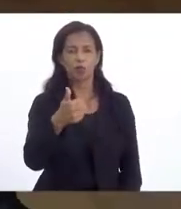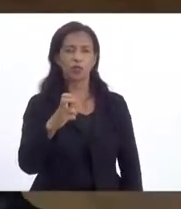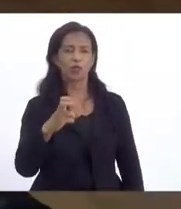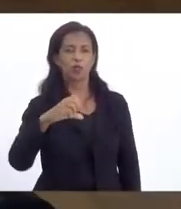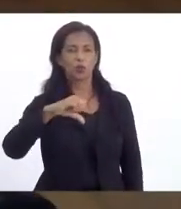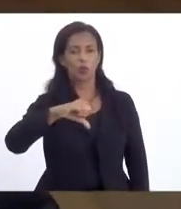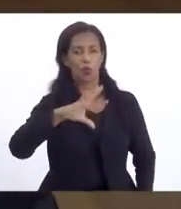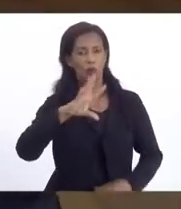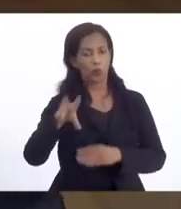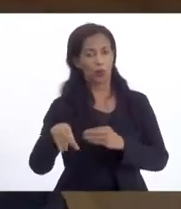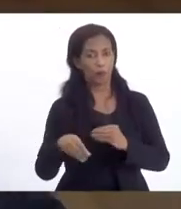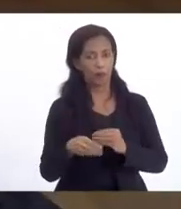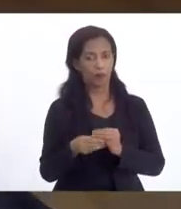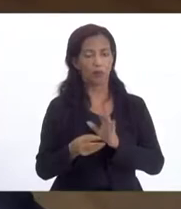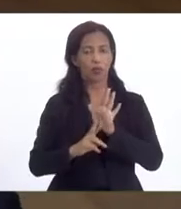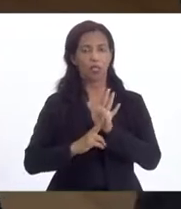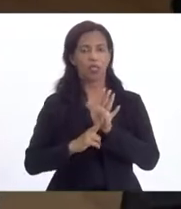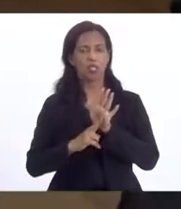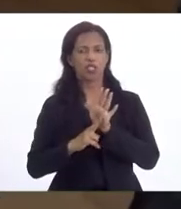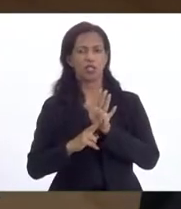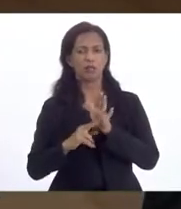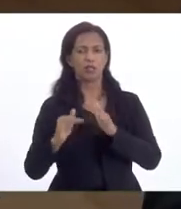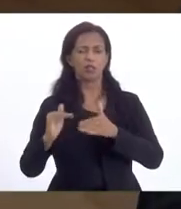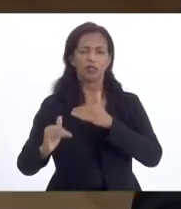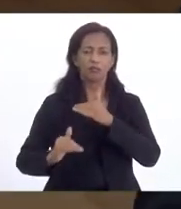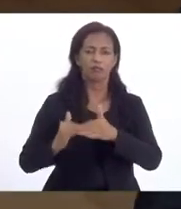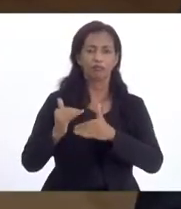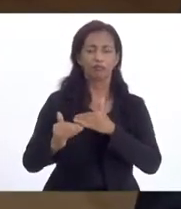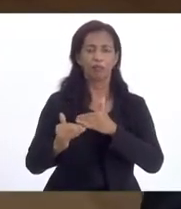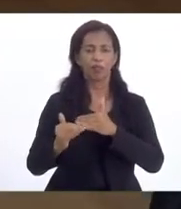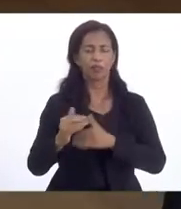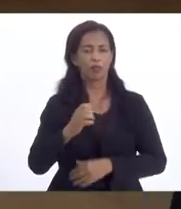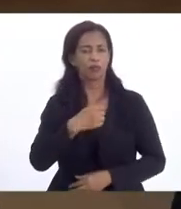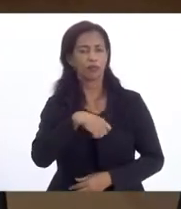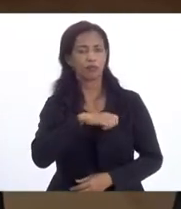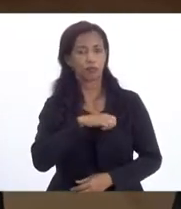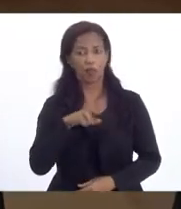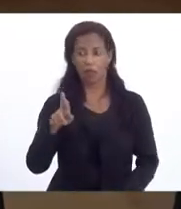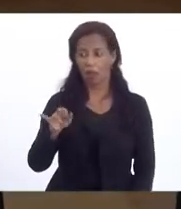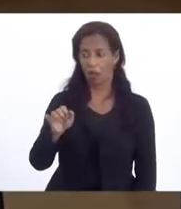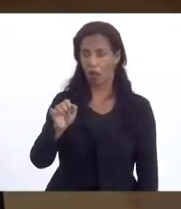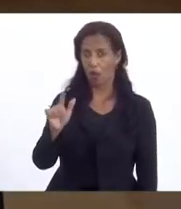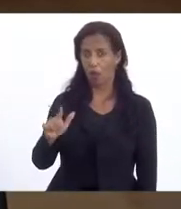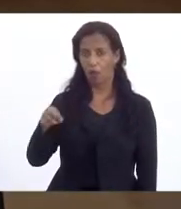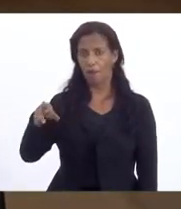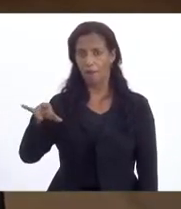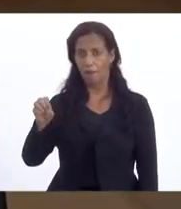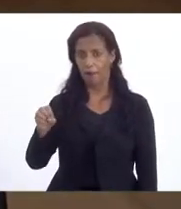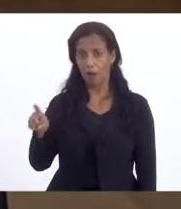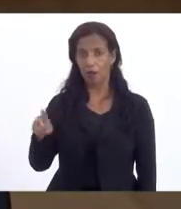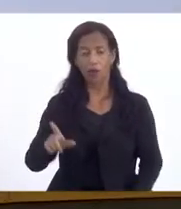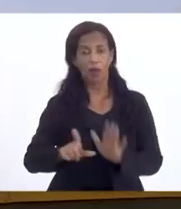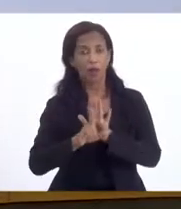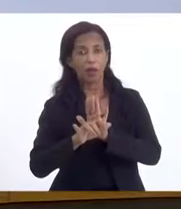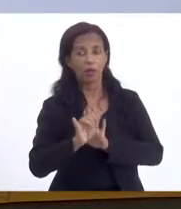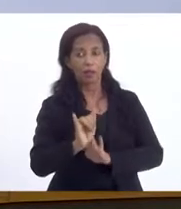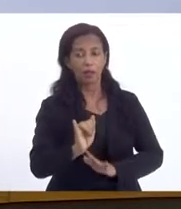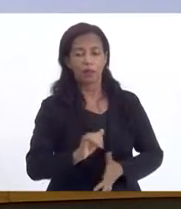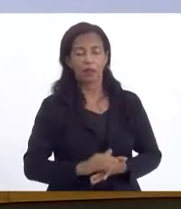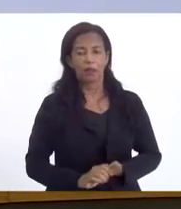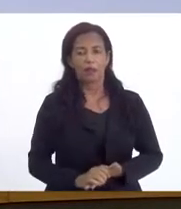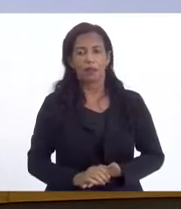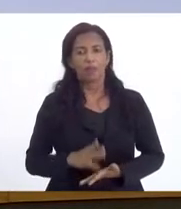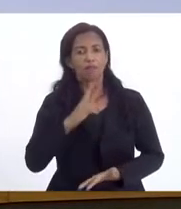a lei complementar, que criou o regime de recuperação, Raul e Mauro, a lei,